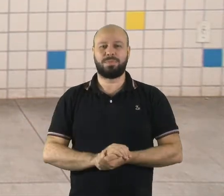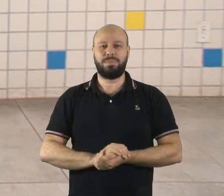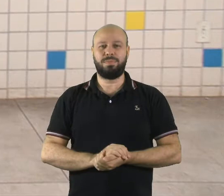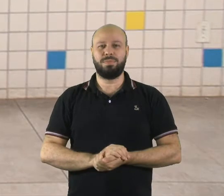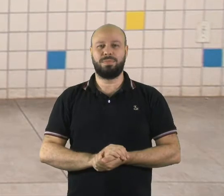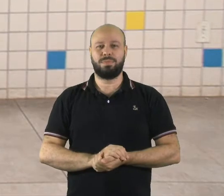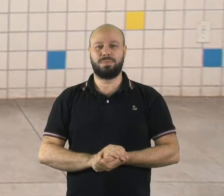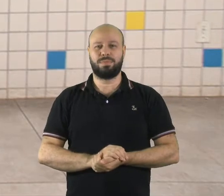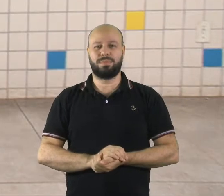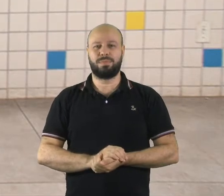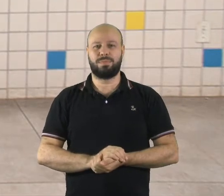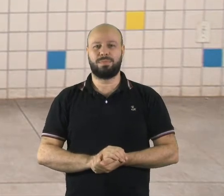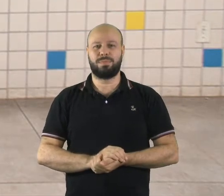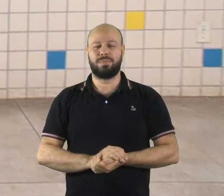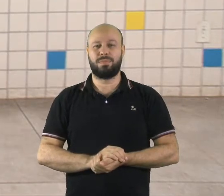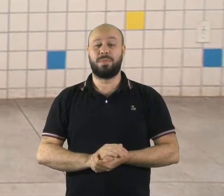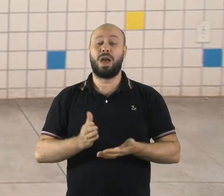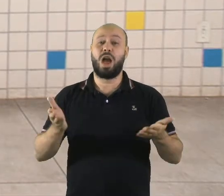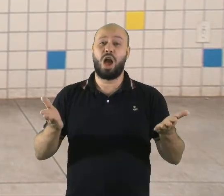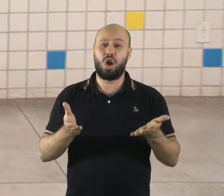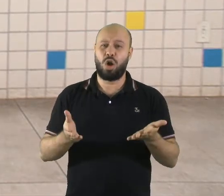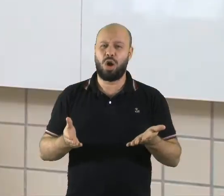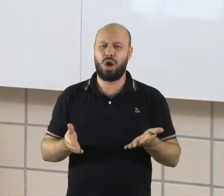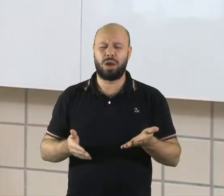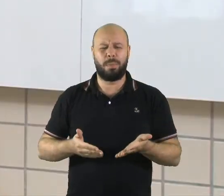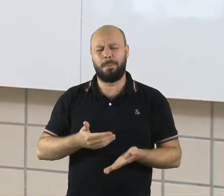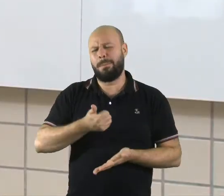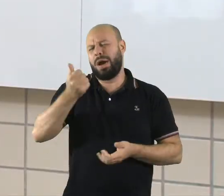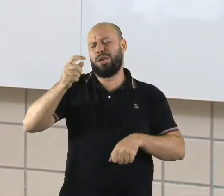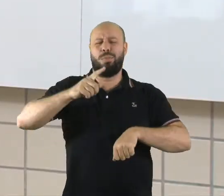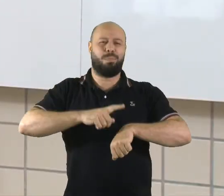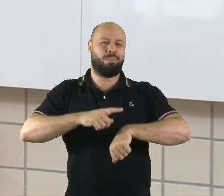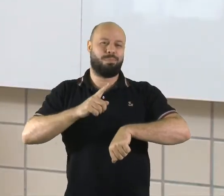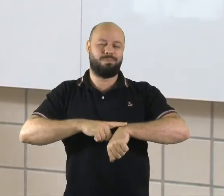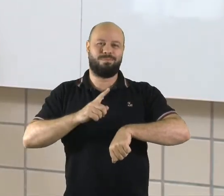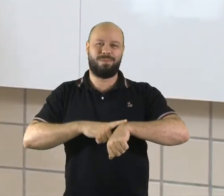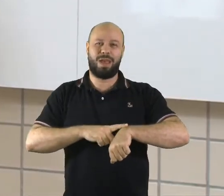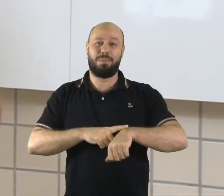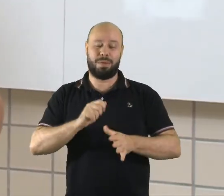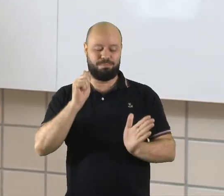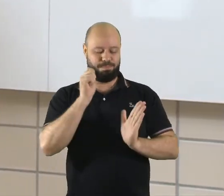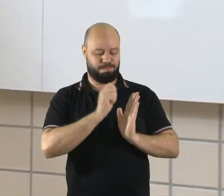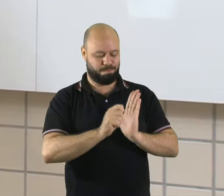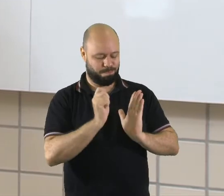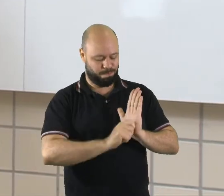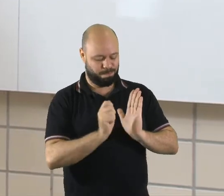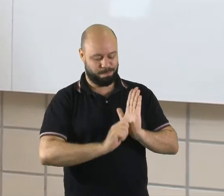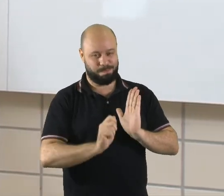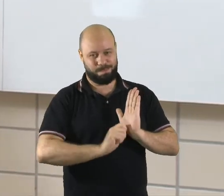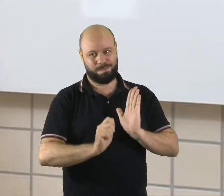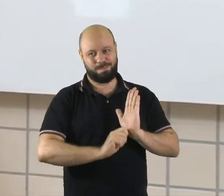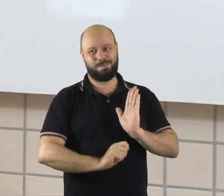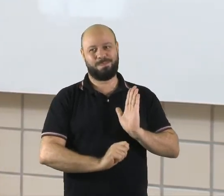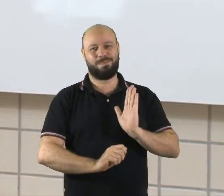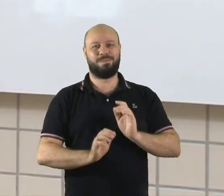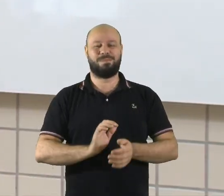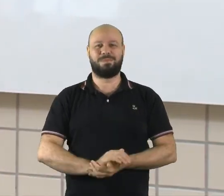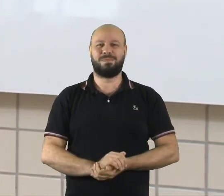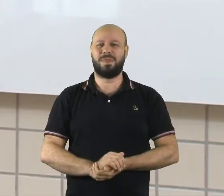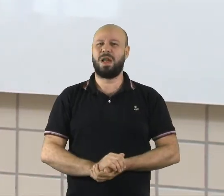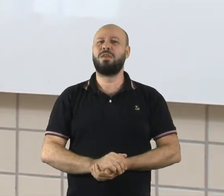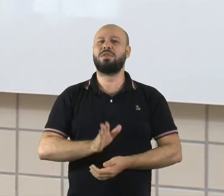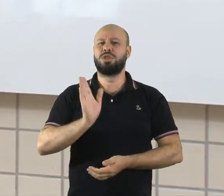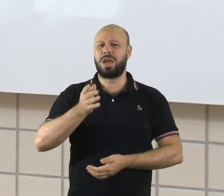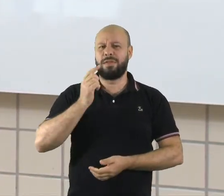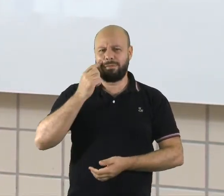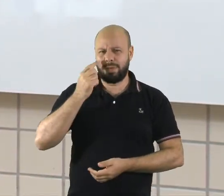Bem, e chegou agora a nossa melhor hora, a hora de produzir. Vocês já viram lá